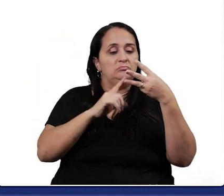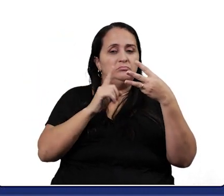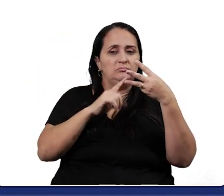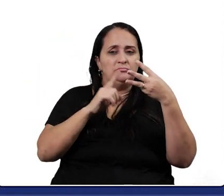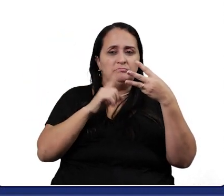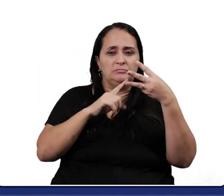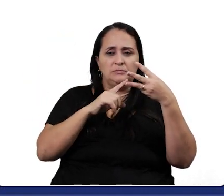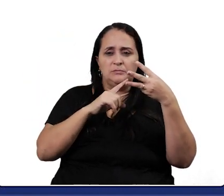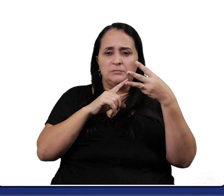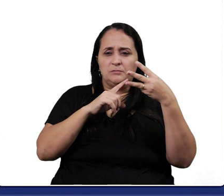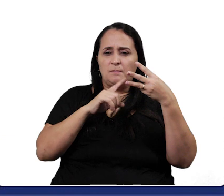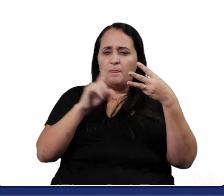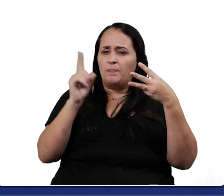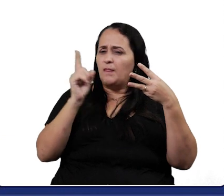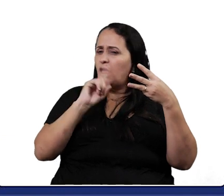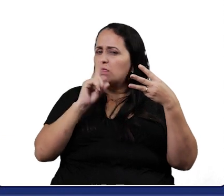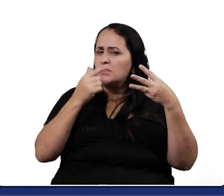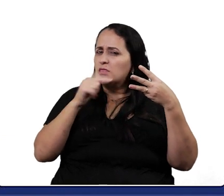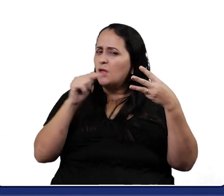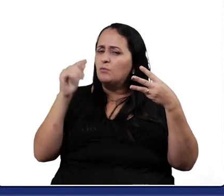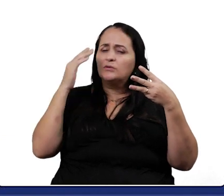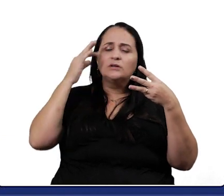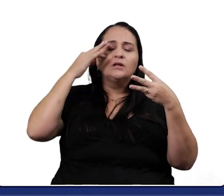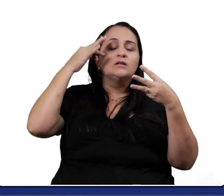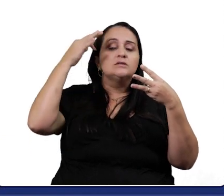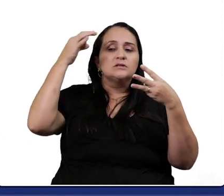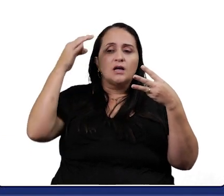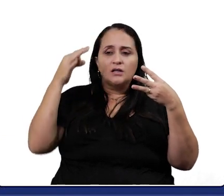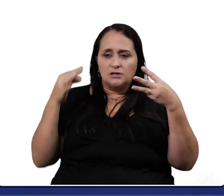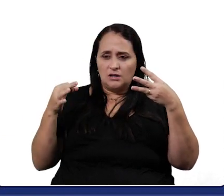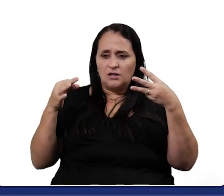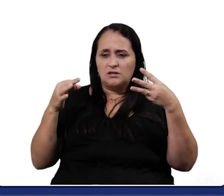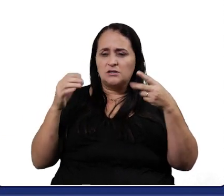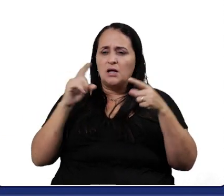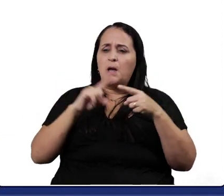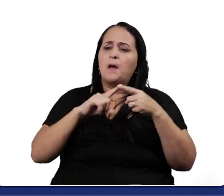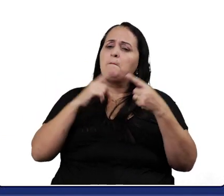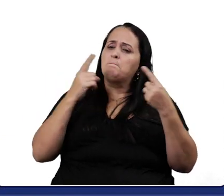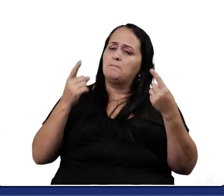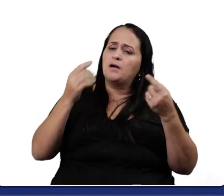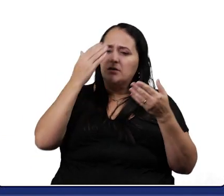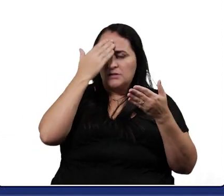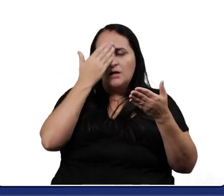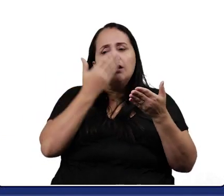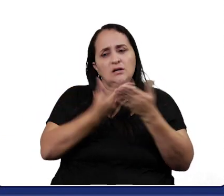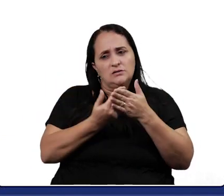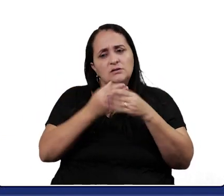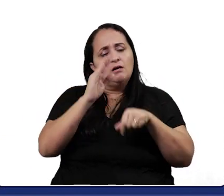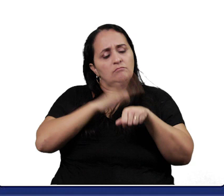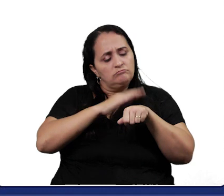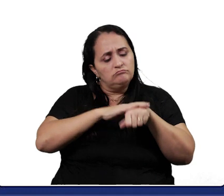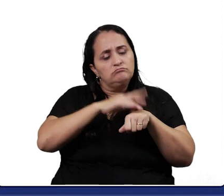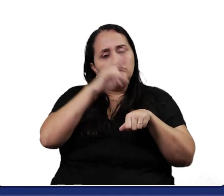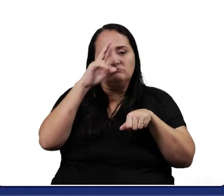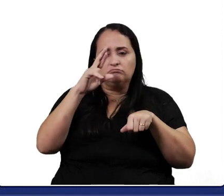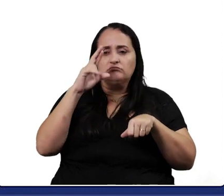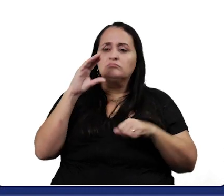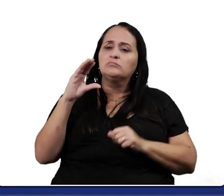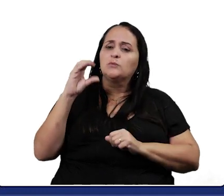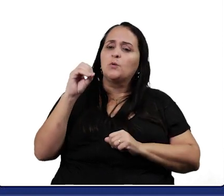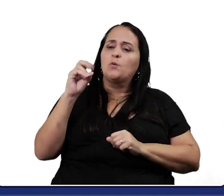C. Não se tem certeza, mas acreditam que foi o Barão